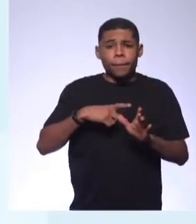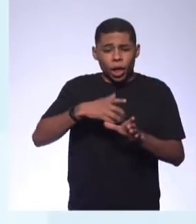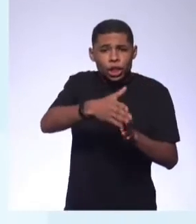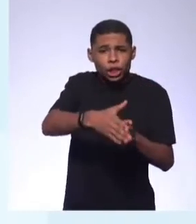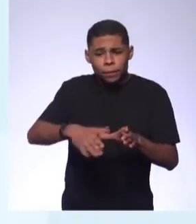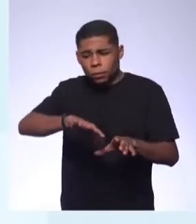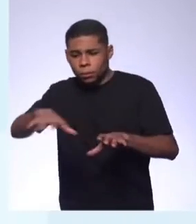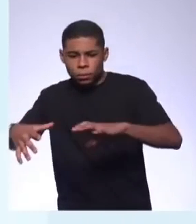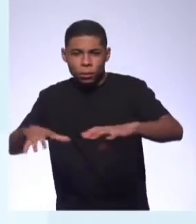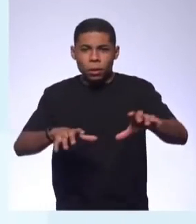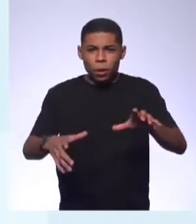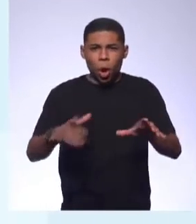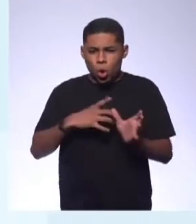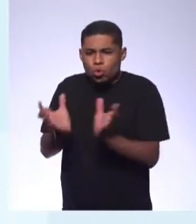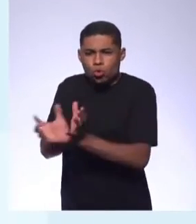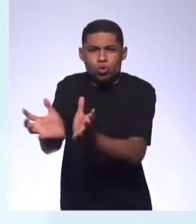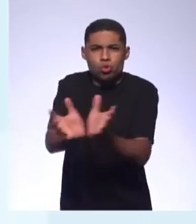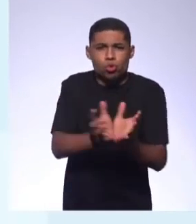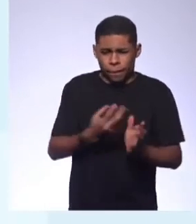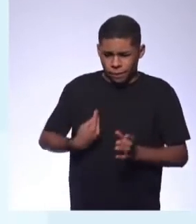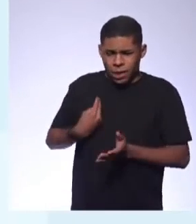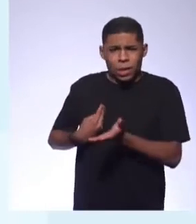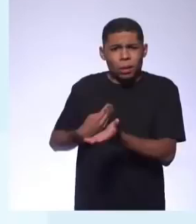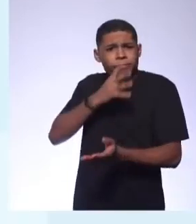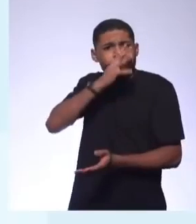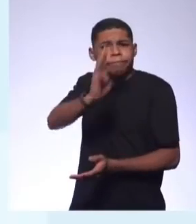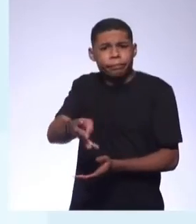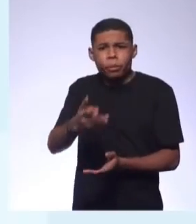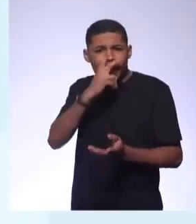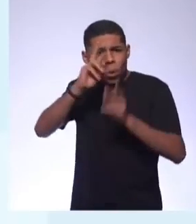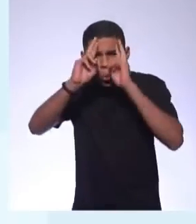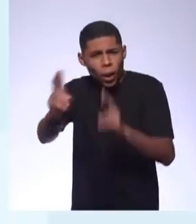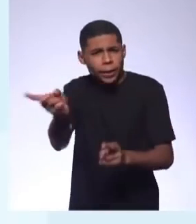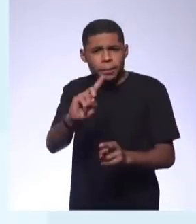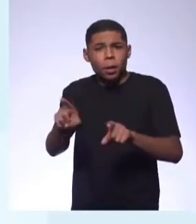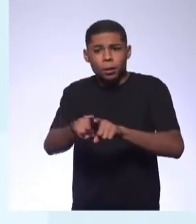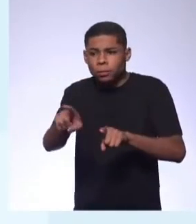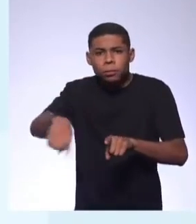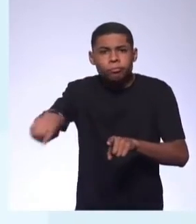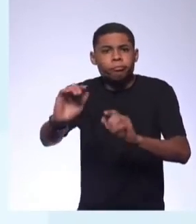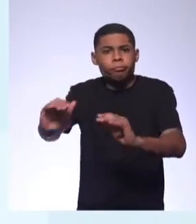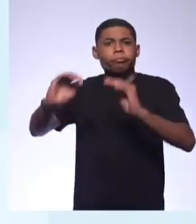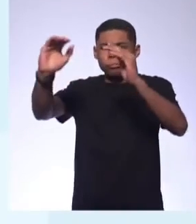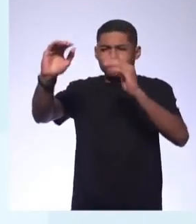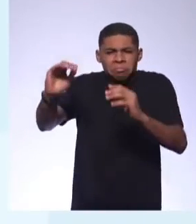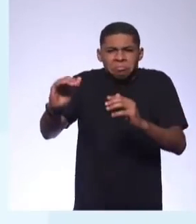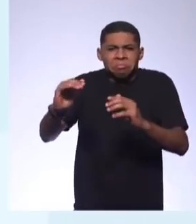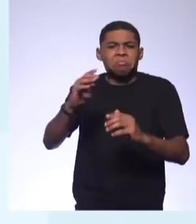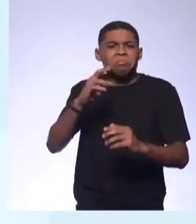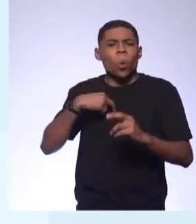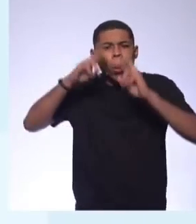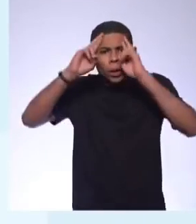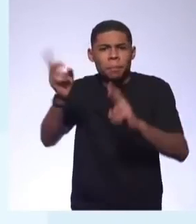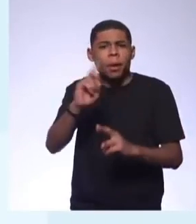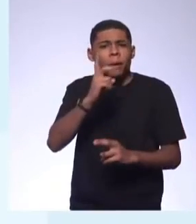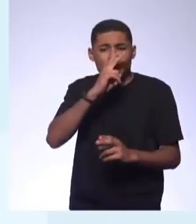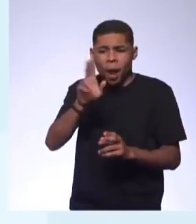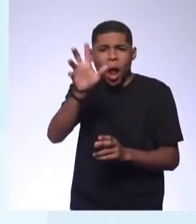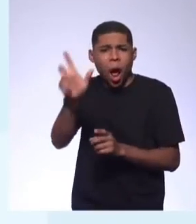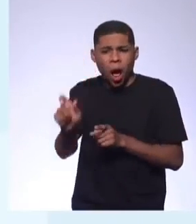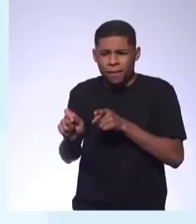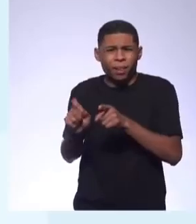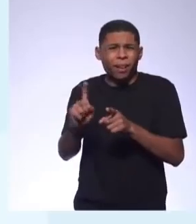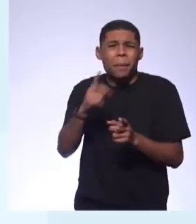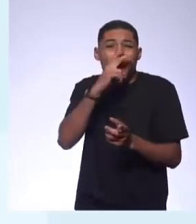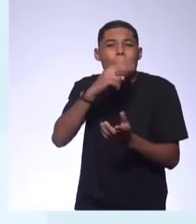territoriais dos povos já existentes, desrespeitando aí a soberania dos africanos, né, tratando a África como se fosse um